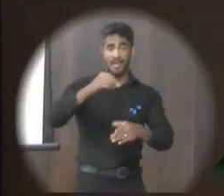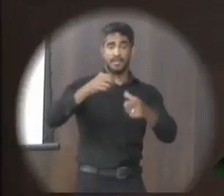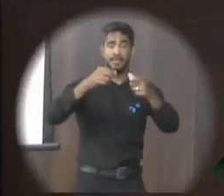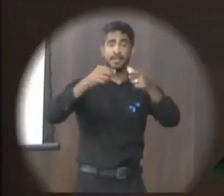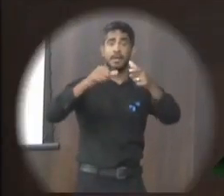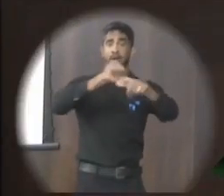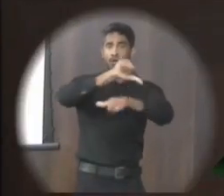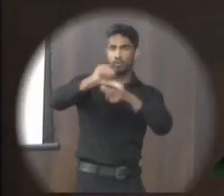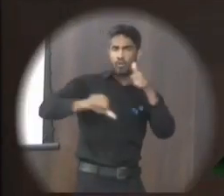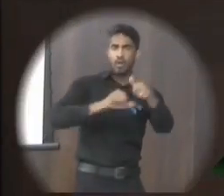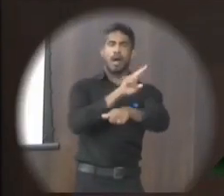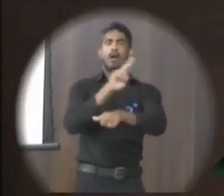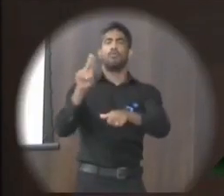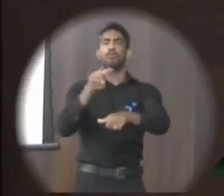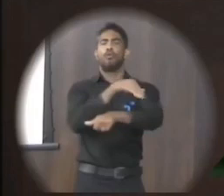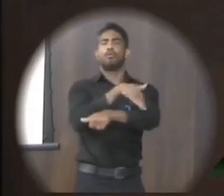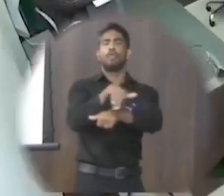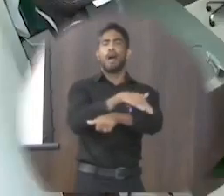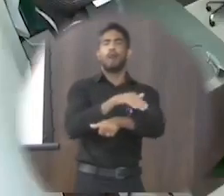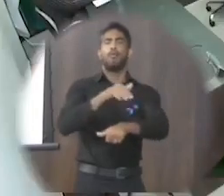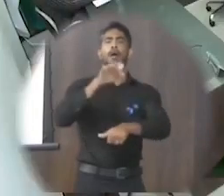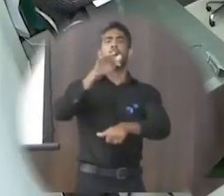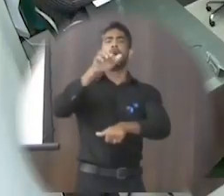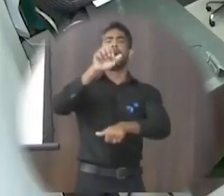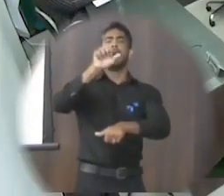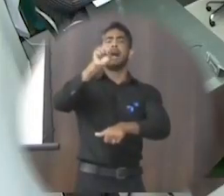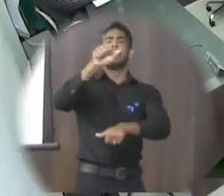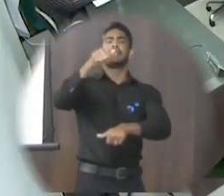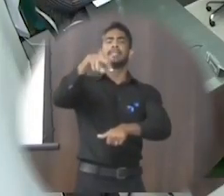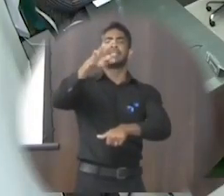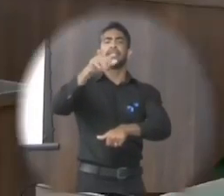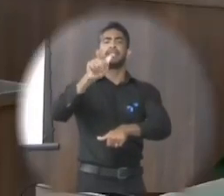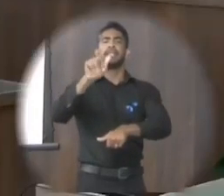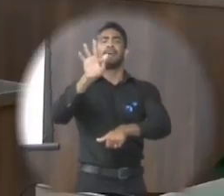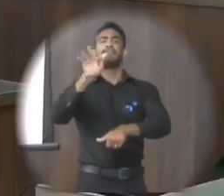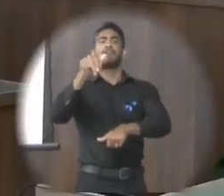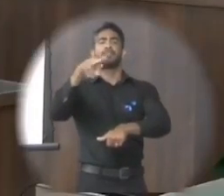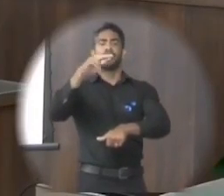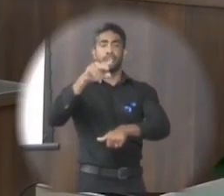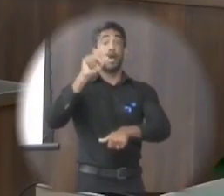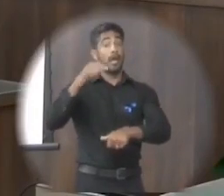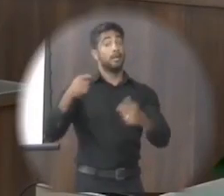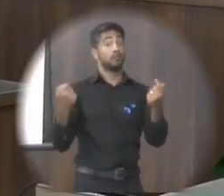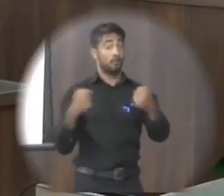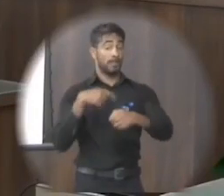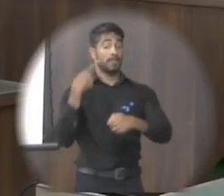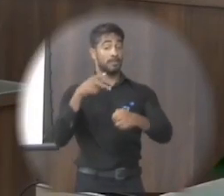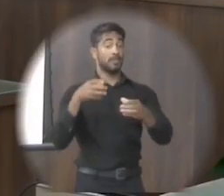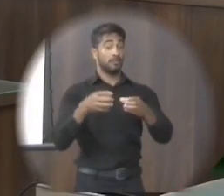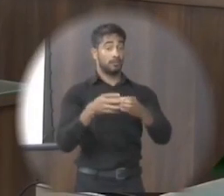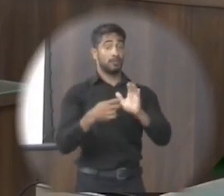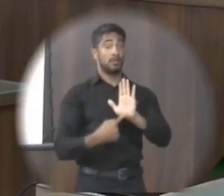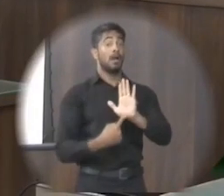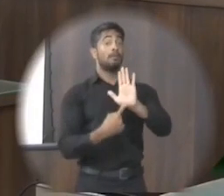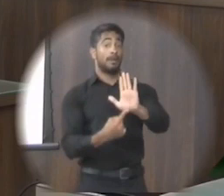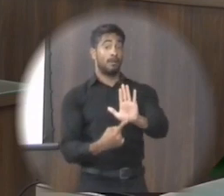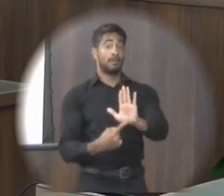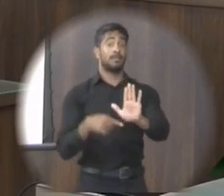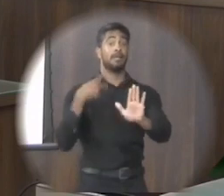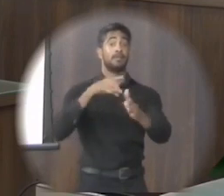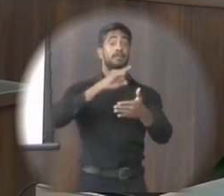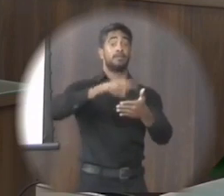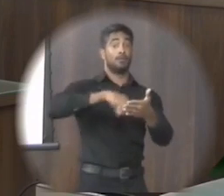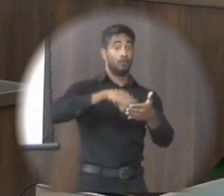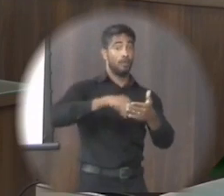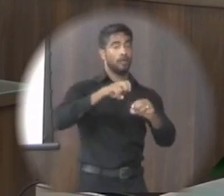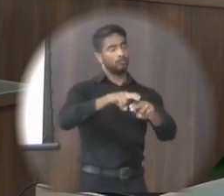Rua Santa Faustina. É de competência desta comissão dar parecer sobre esta matéria, por isso veio a esta comissão para tal